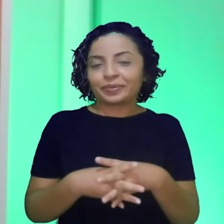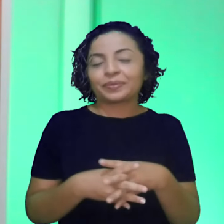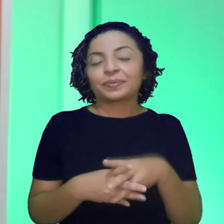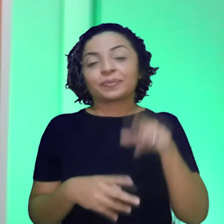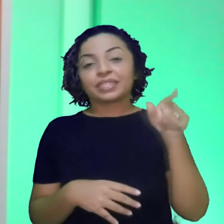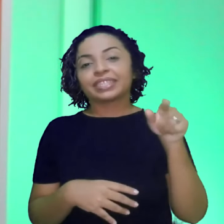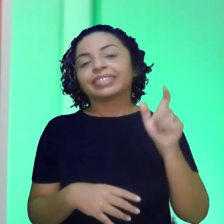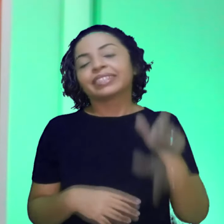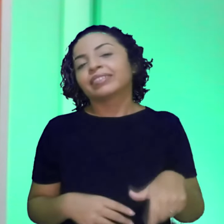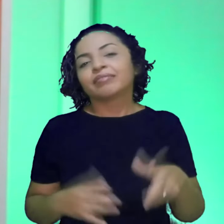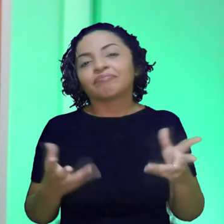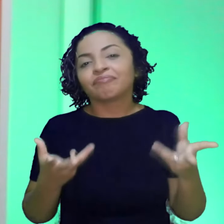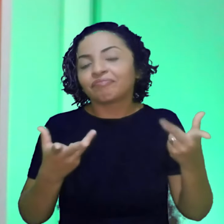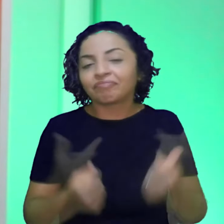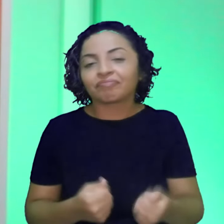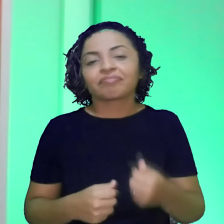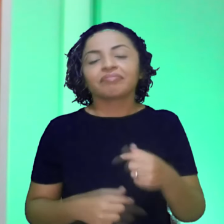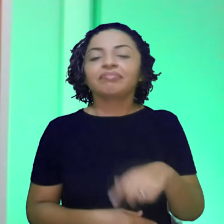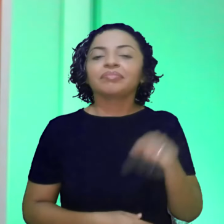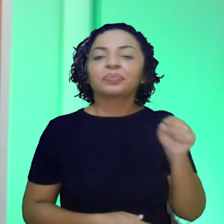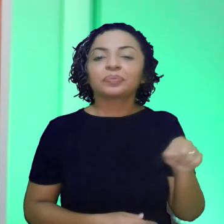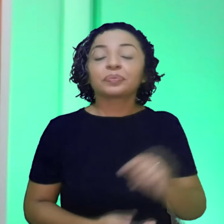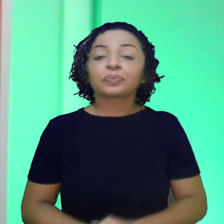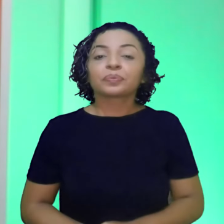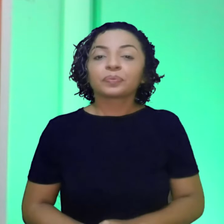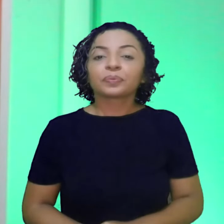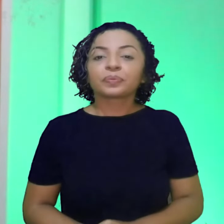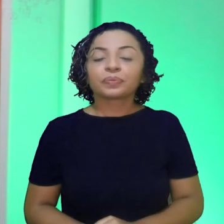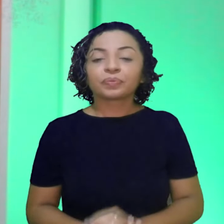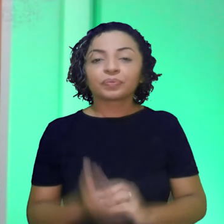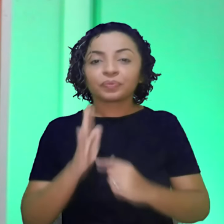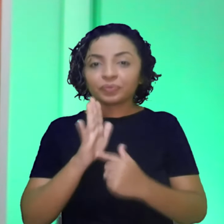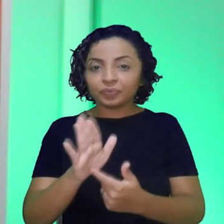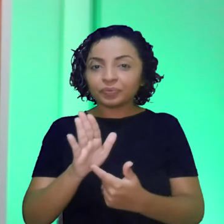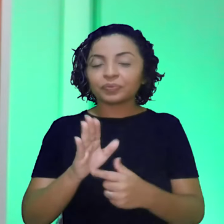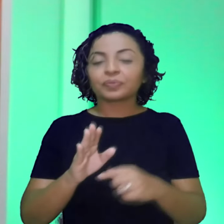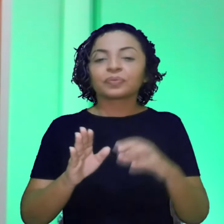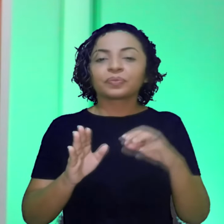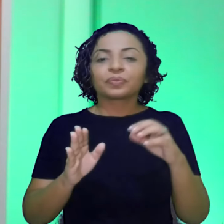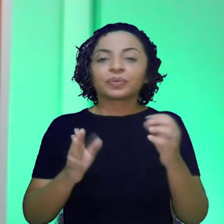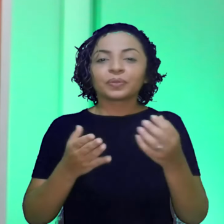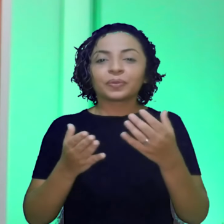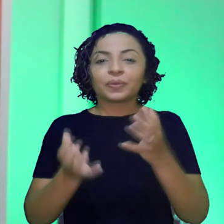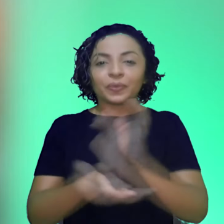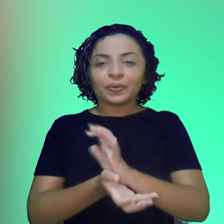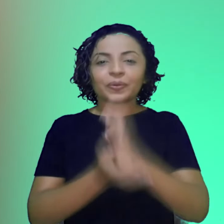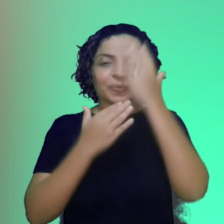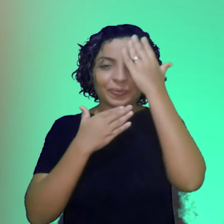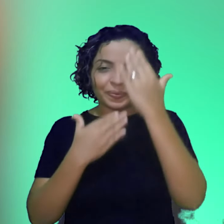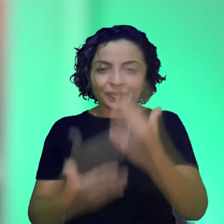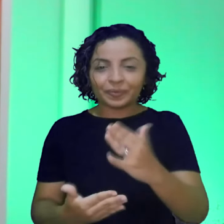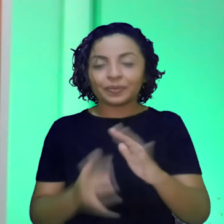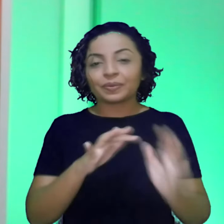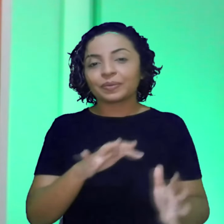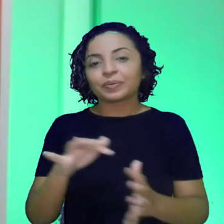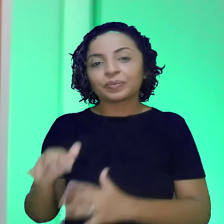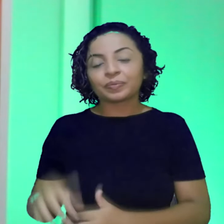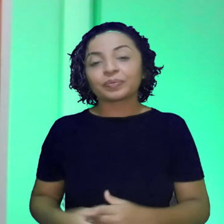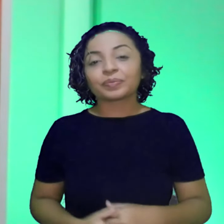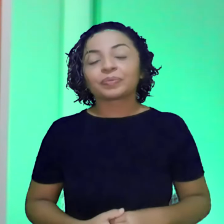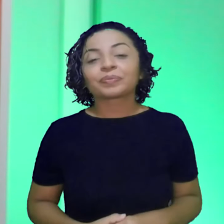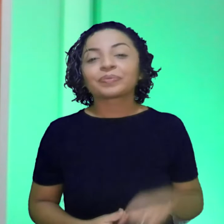escritor. Genial, Nelson Rodrigues. Vamos dar uma conferida, pessoal da Nova Fronteira. Muito obrigado.